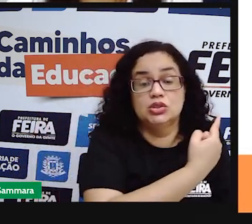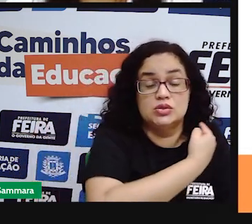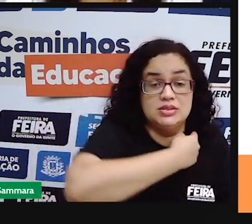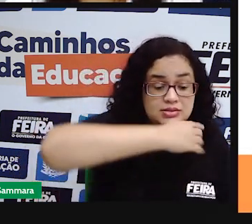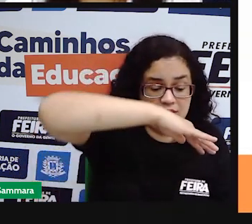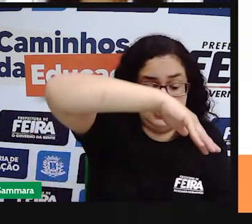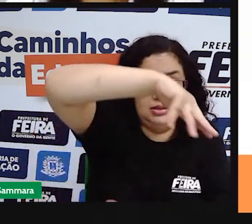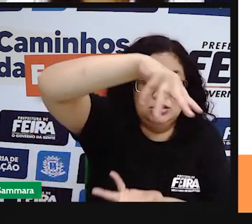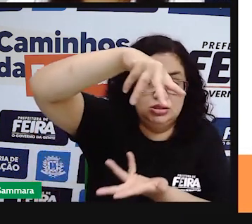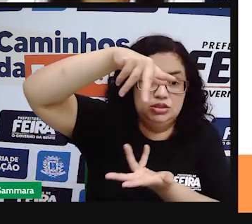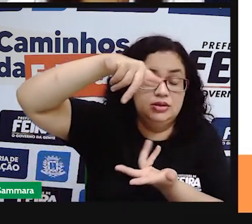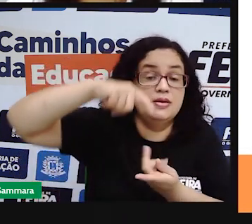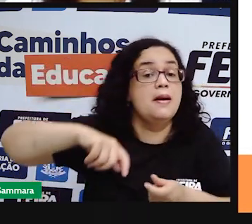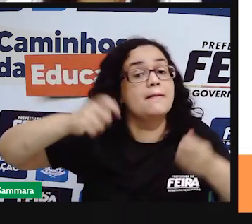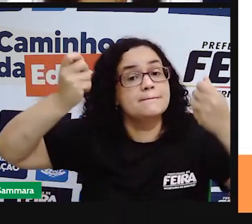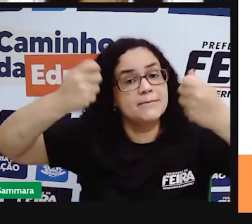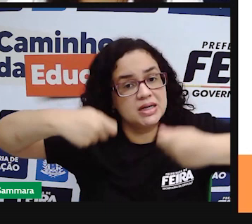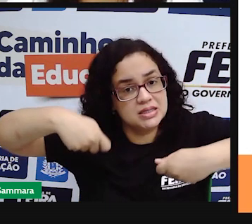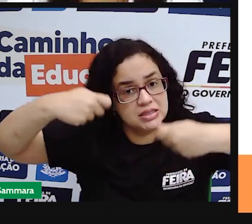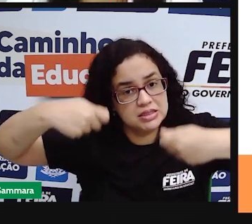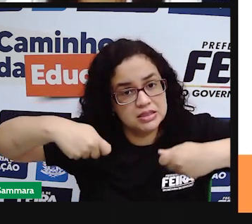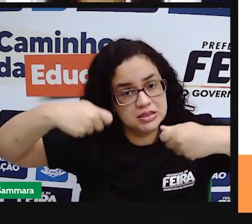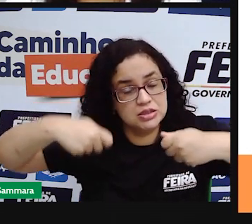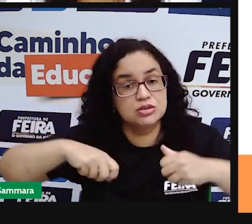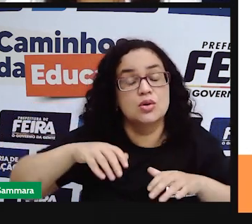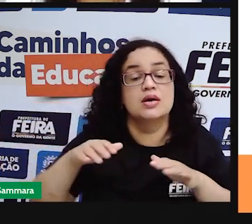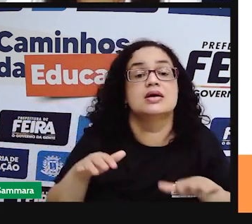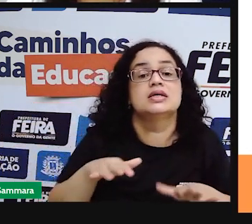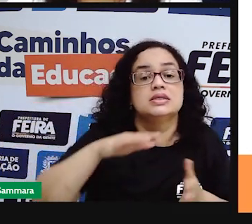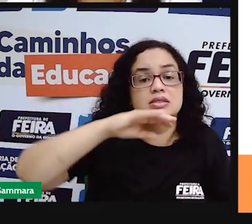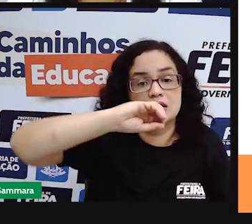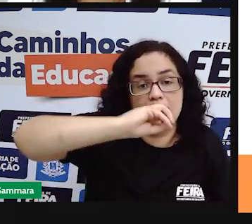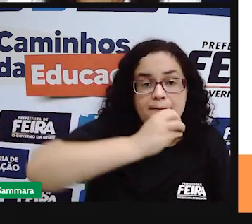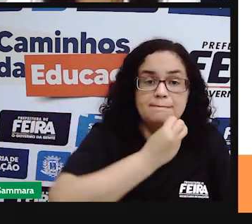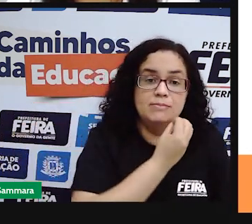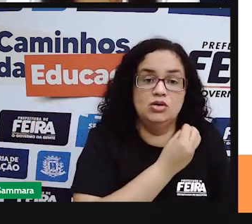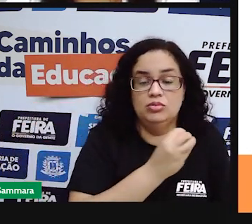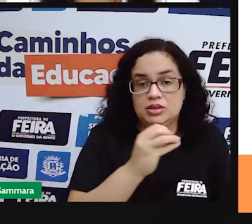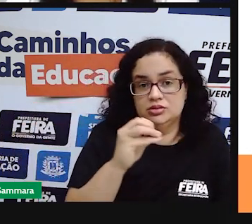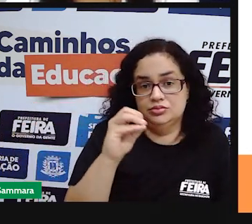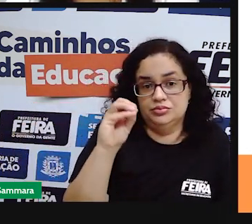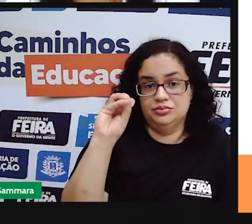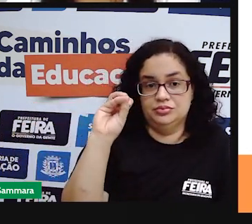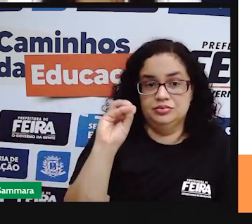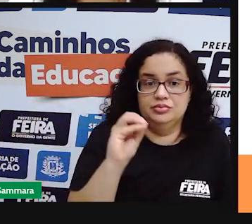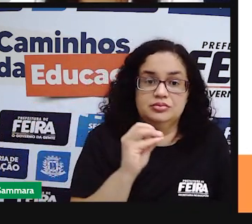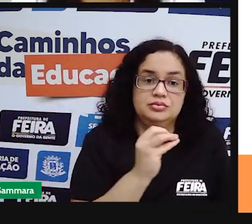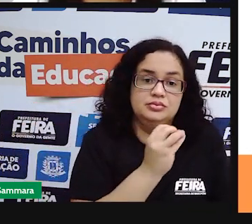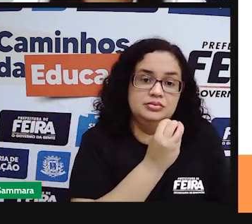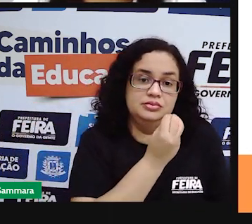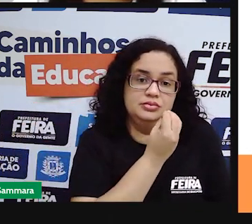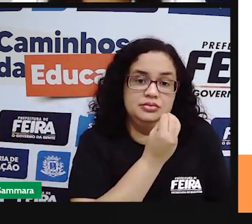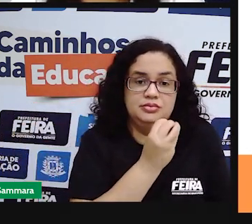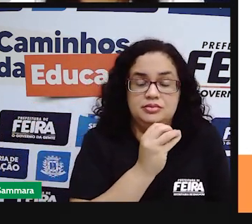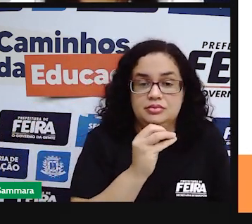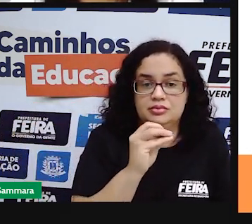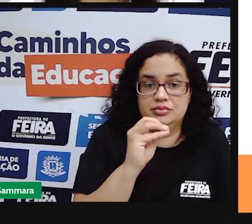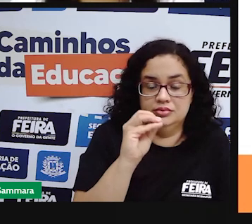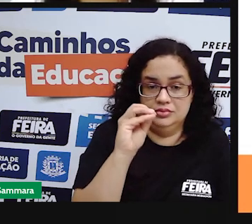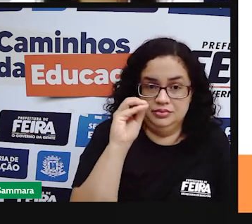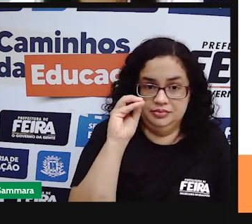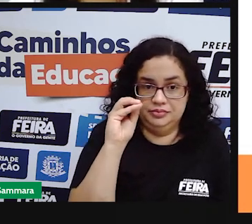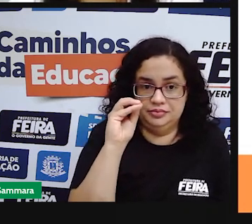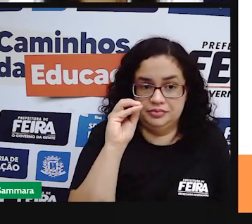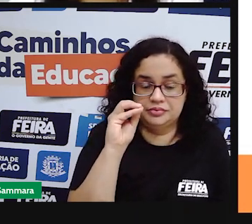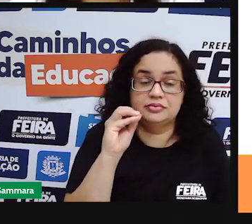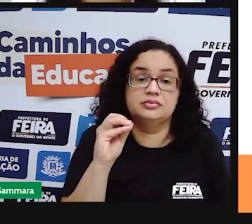é algo necessário, né? Essa movimentação de rotação, que é o movimento em girar, né, em torno dela mesma, é um